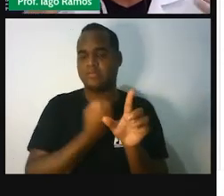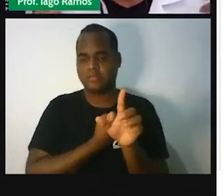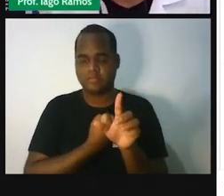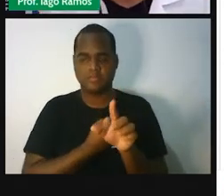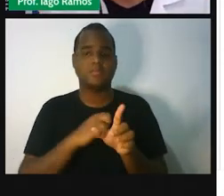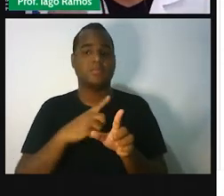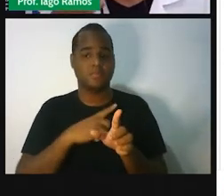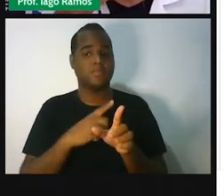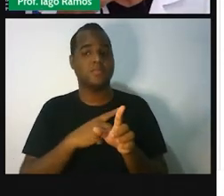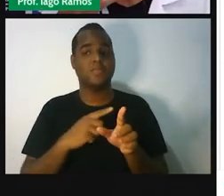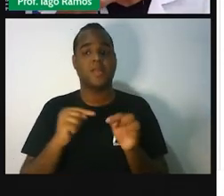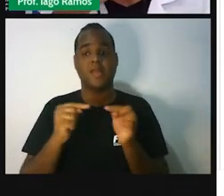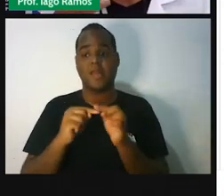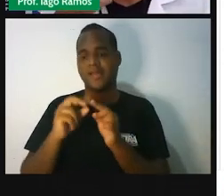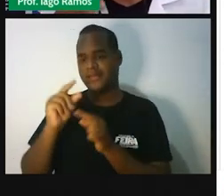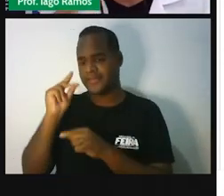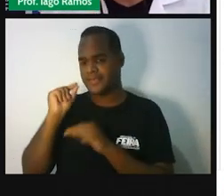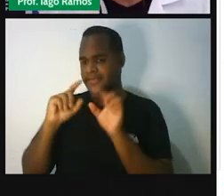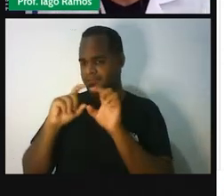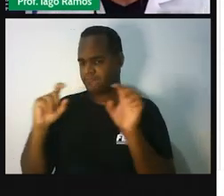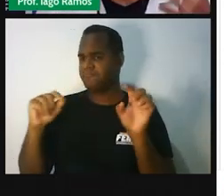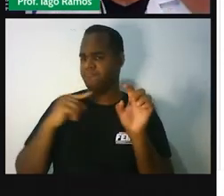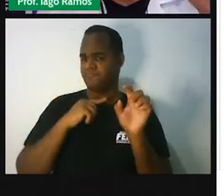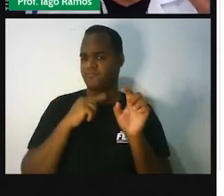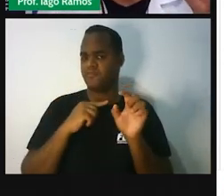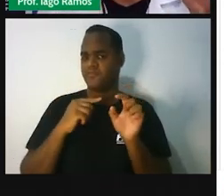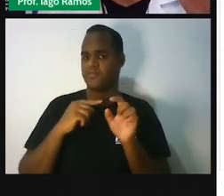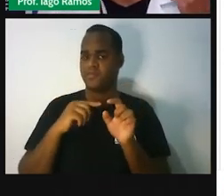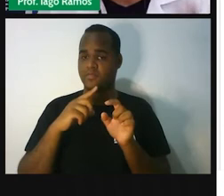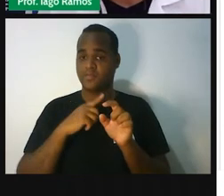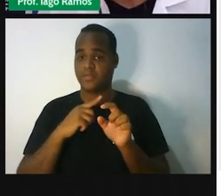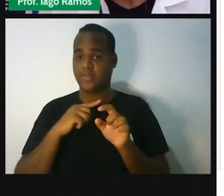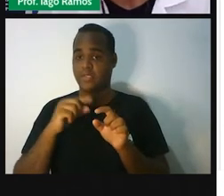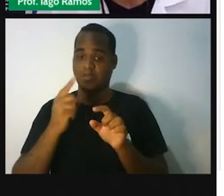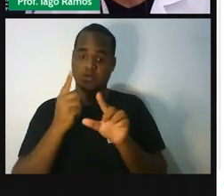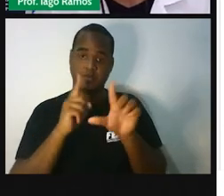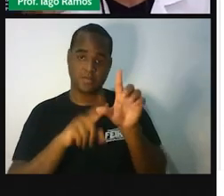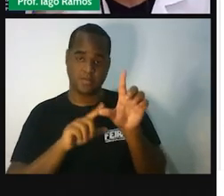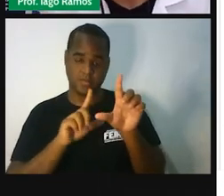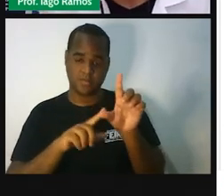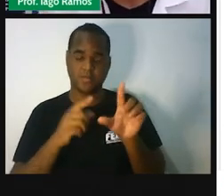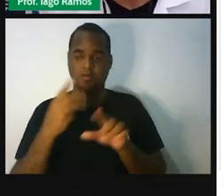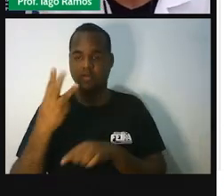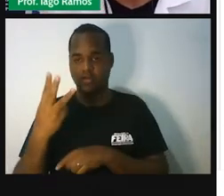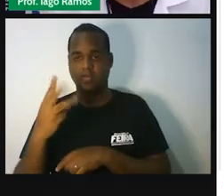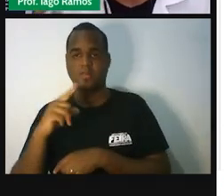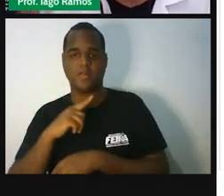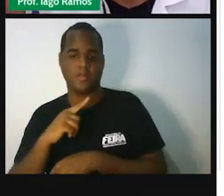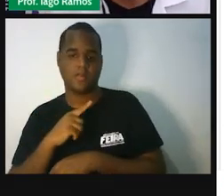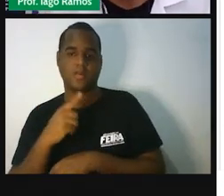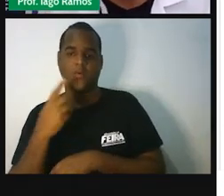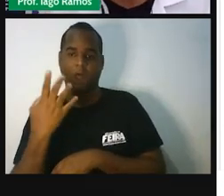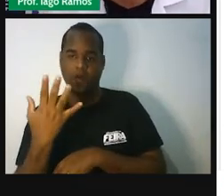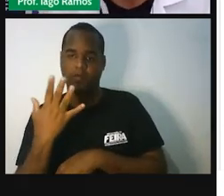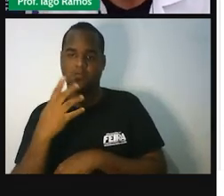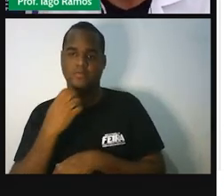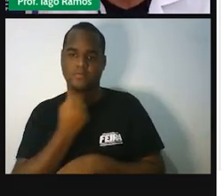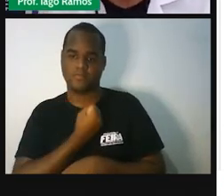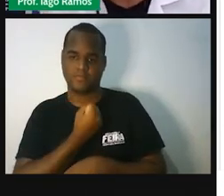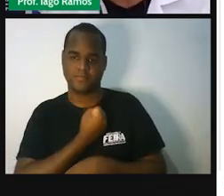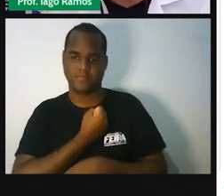Nas placas antigas, a gente tinha 3 opções de letra, e quatro opções de número.